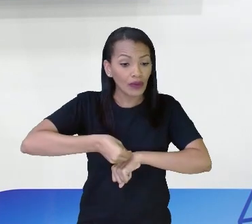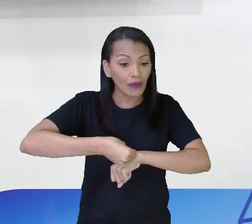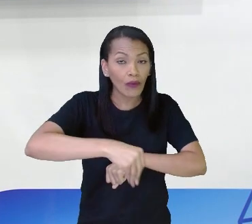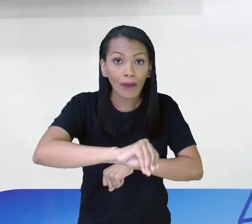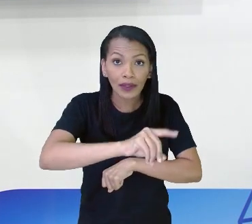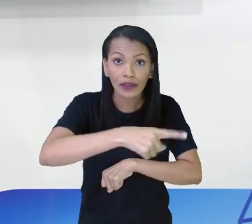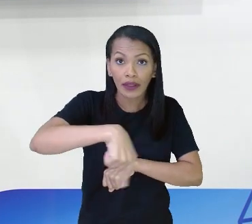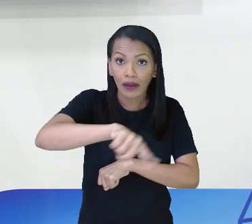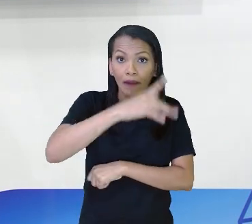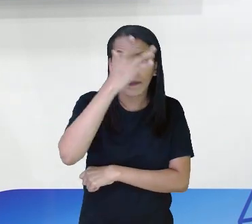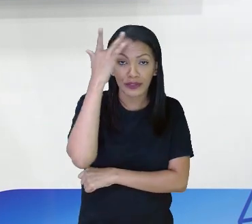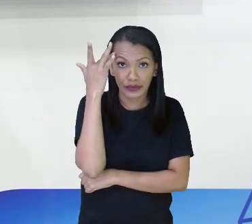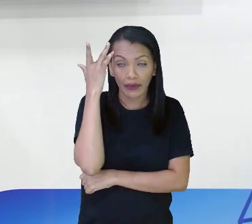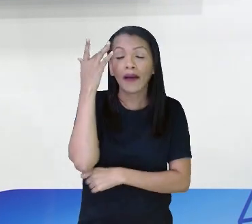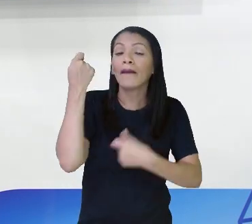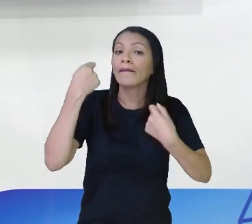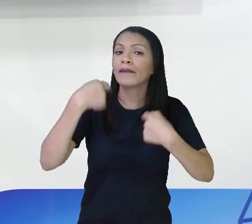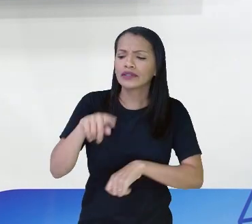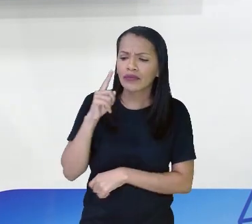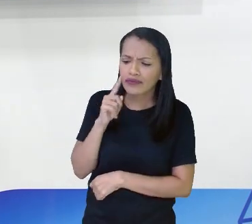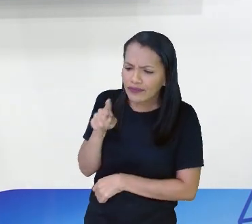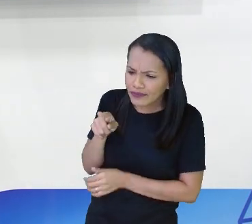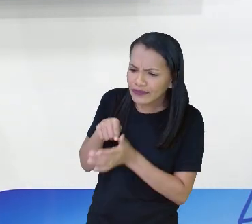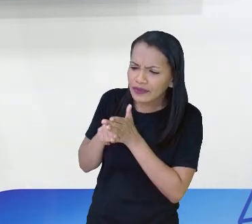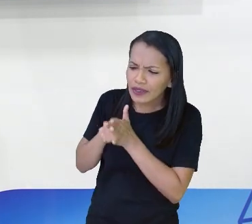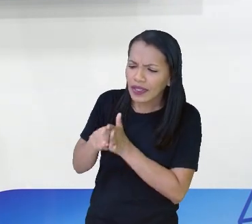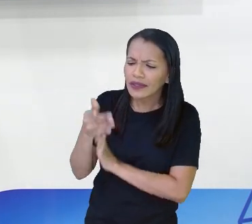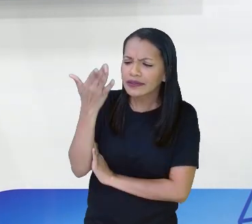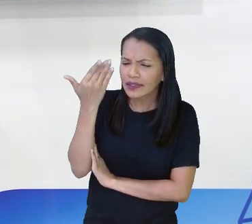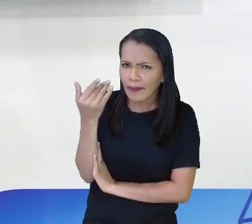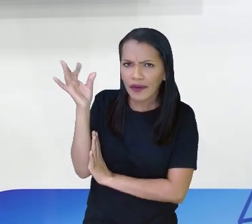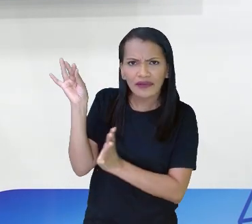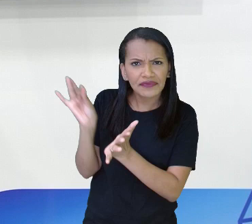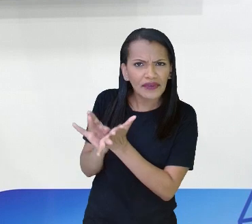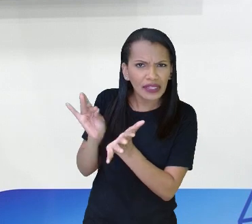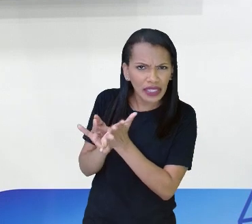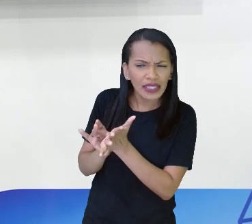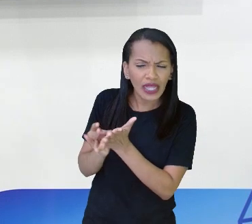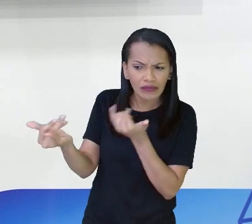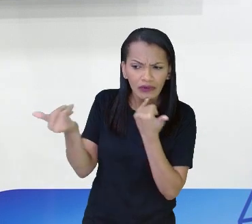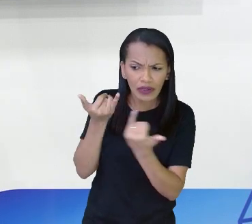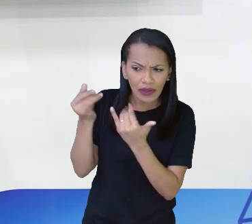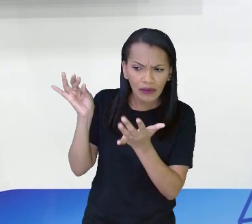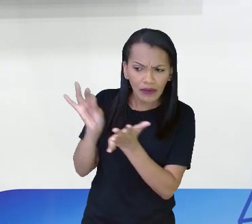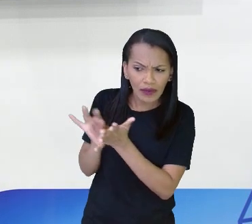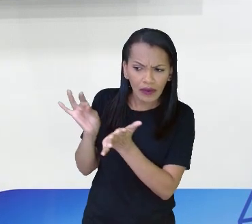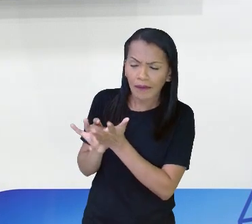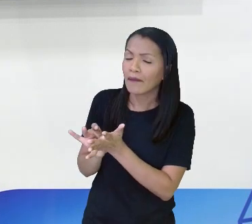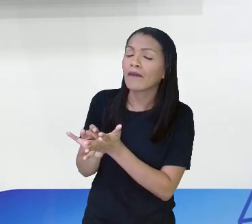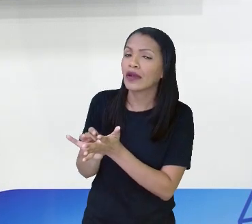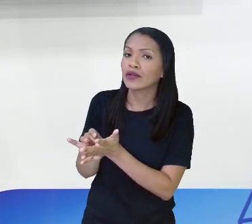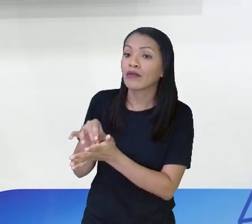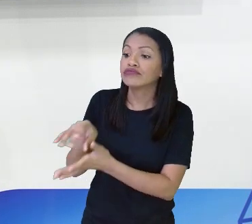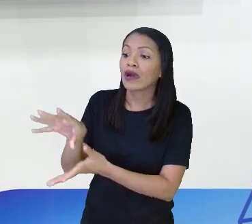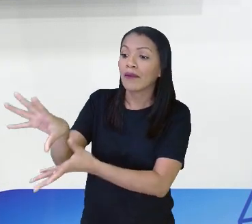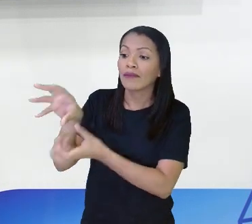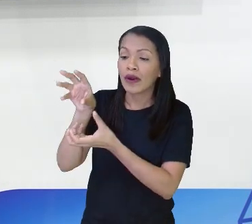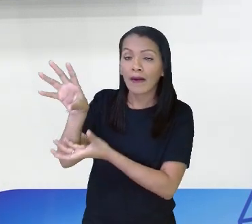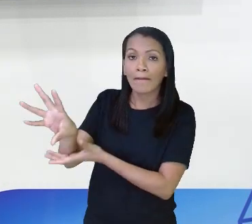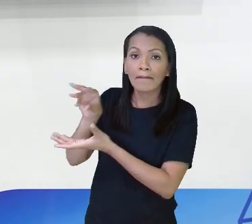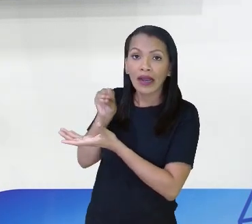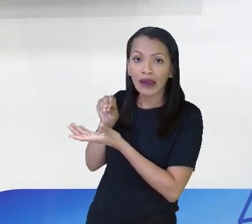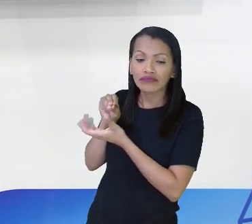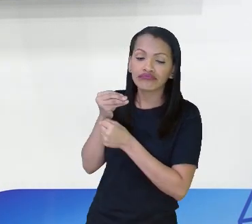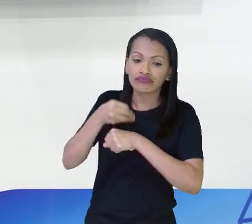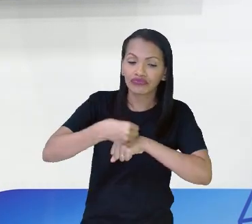compartilhar, verifica a fonte. Procura saber se ela é real, para você não estar disseminando aí uma notícia que não é